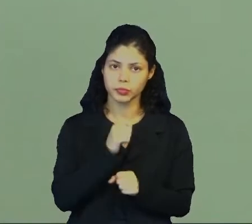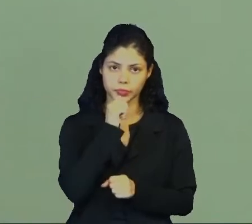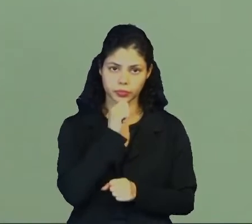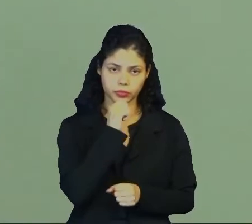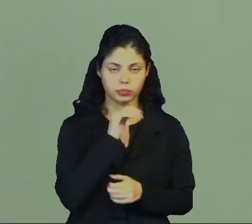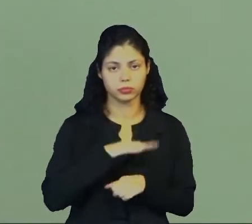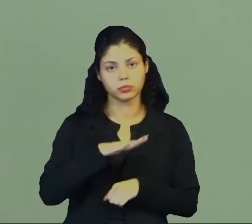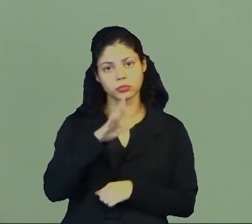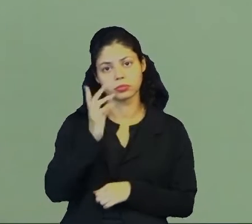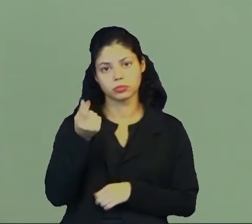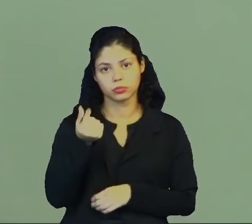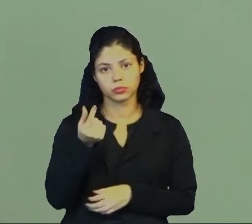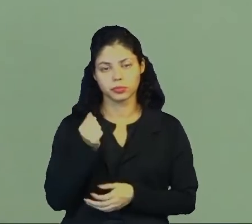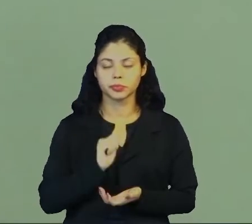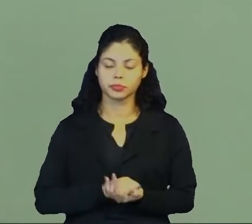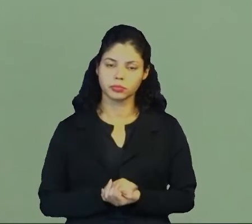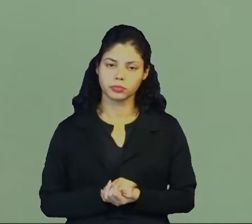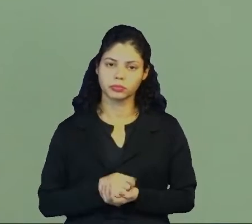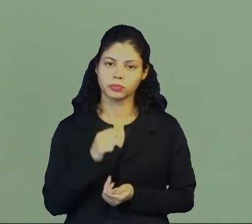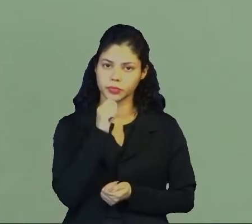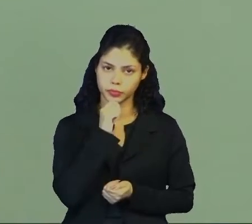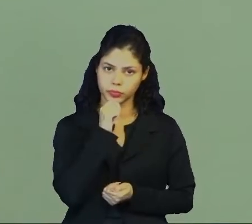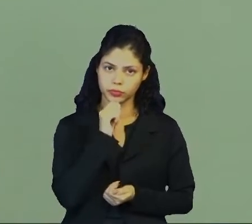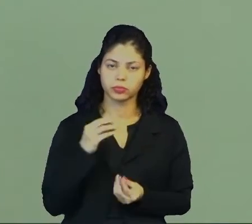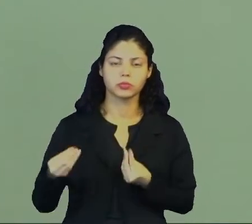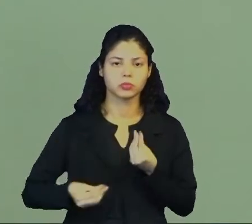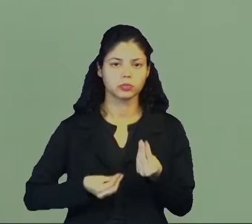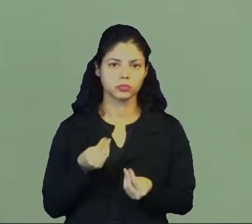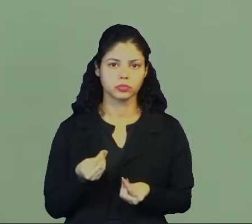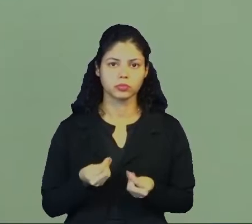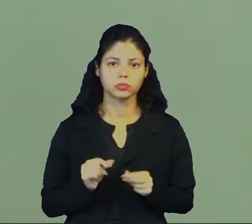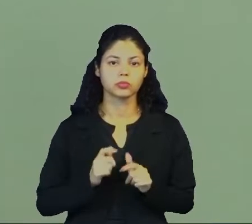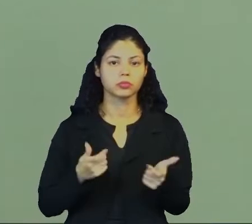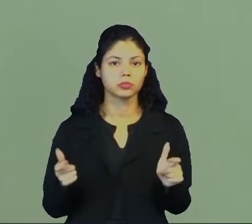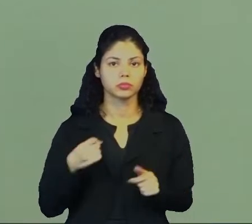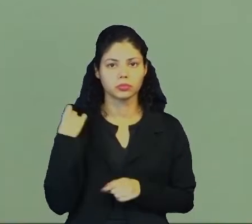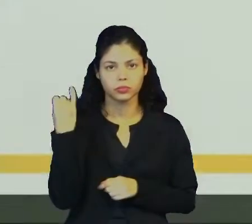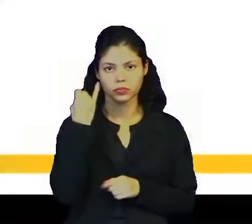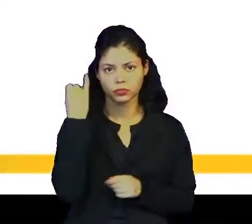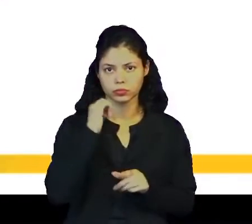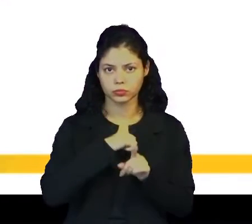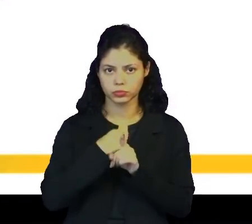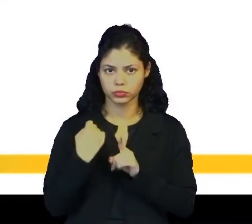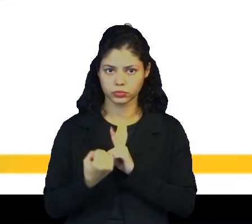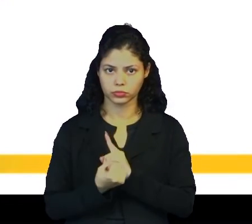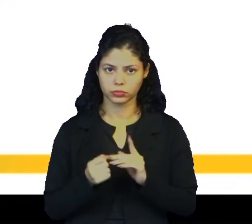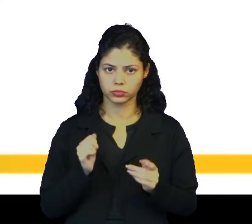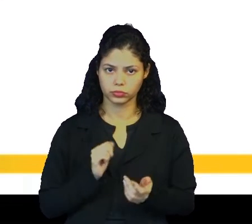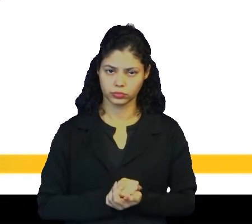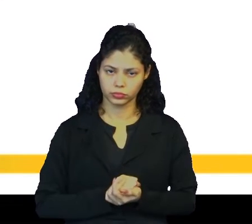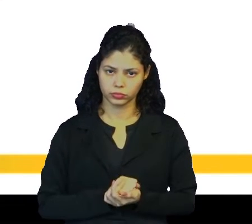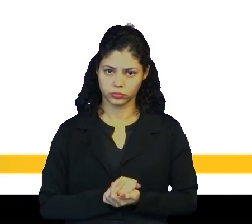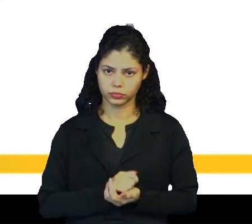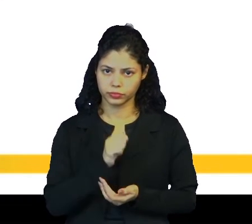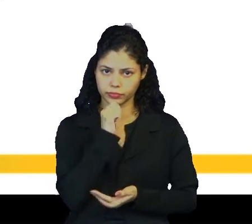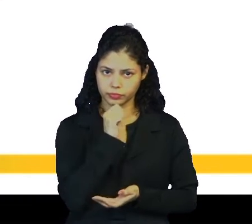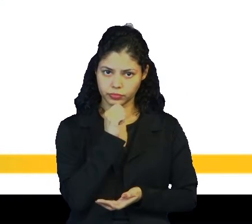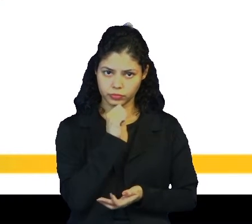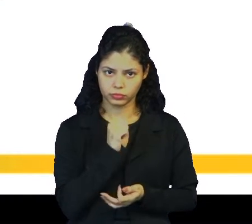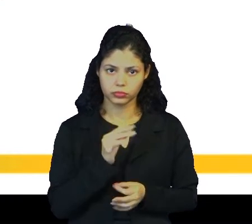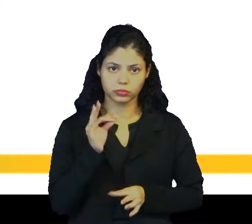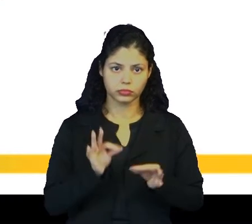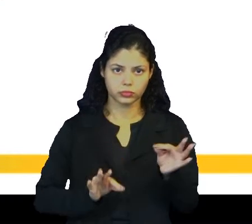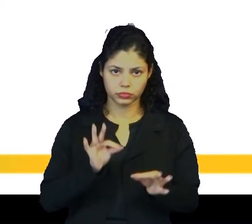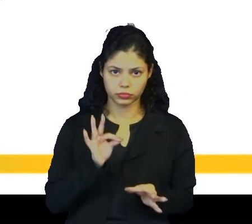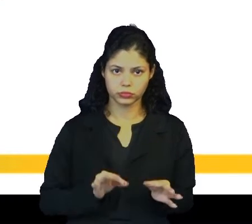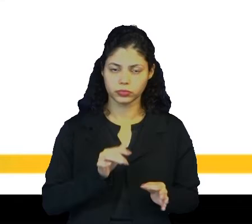quem tem mais dinheiro, né, configura aí como uma figura de maior importância na sociedade. Em termos